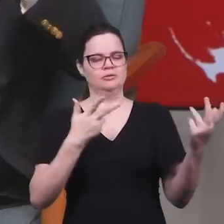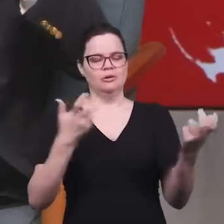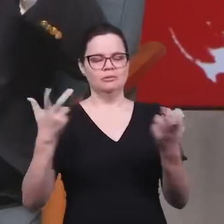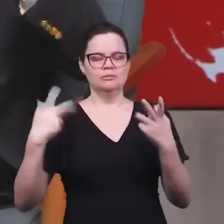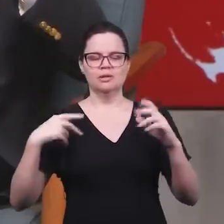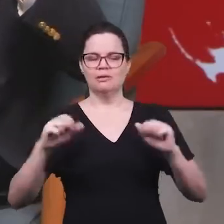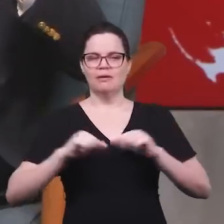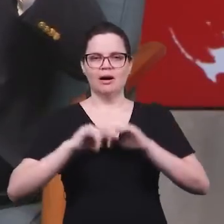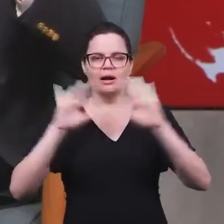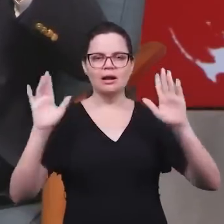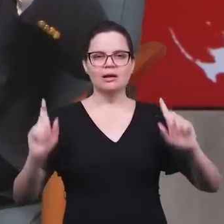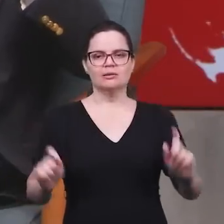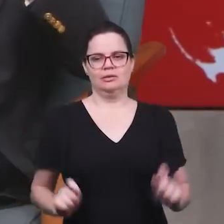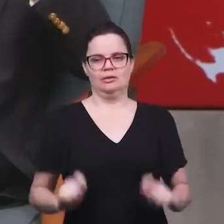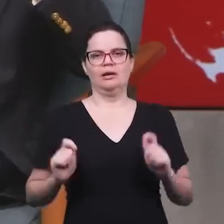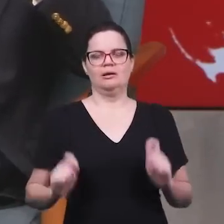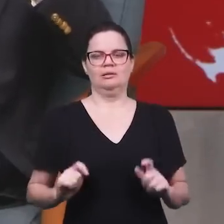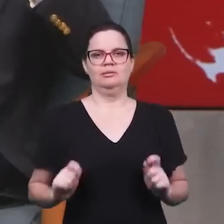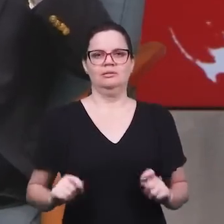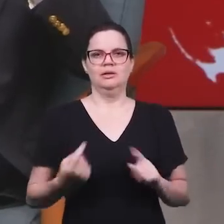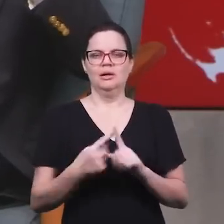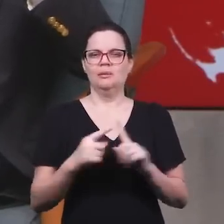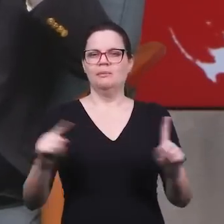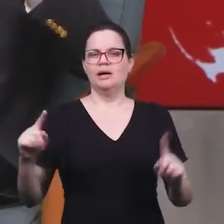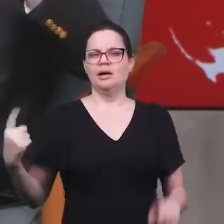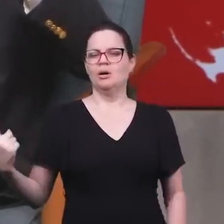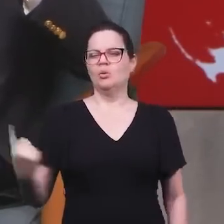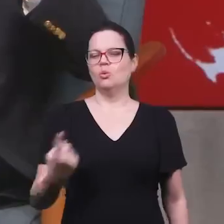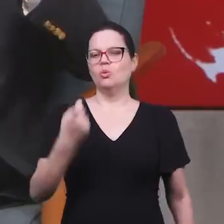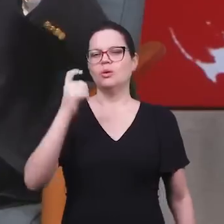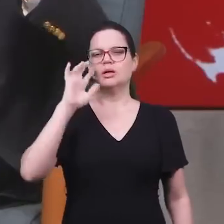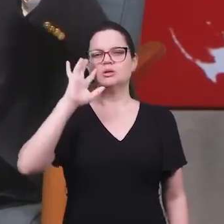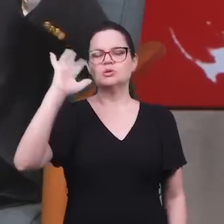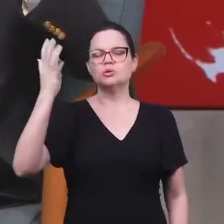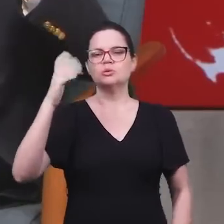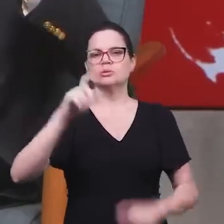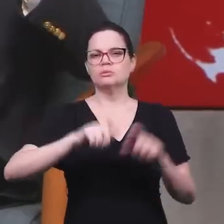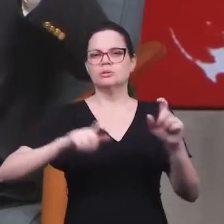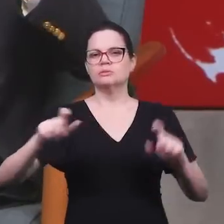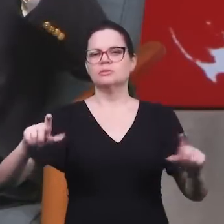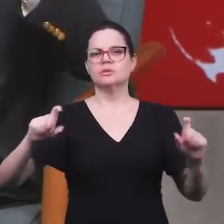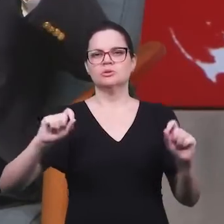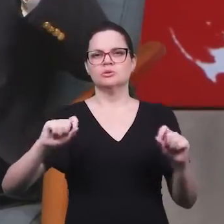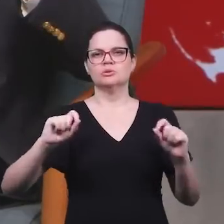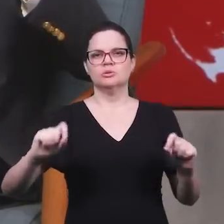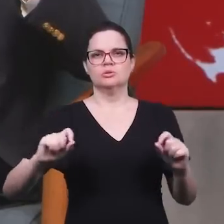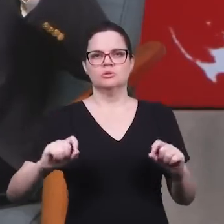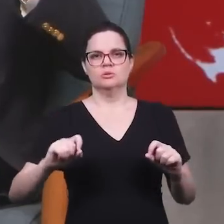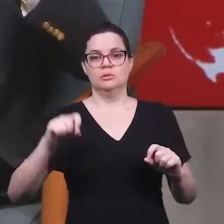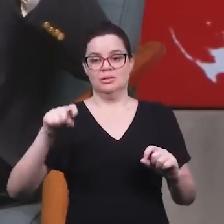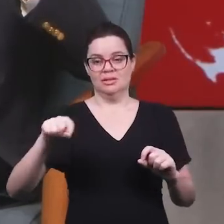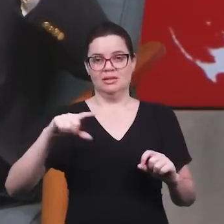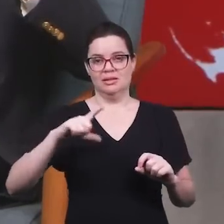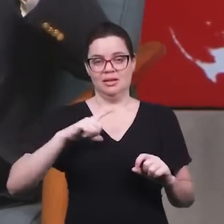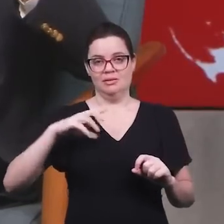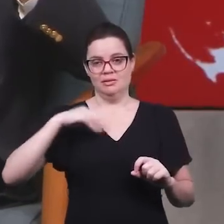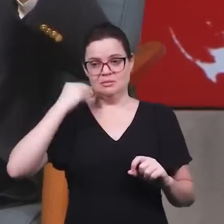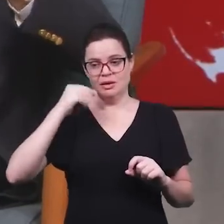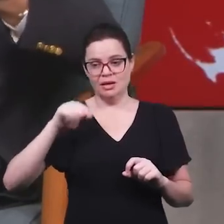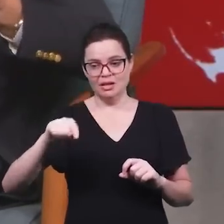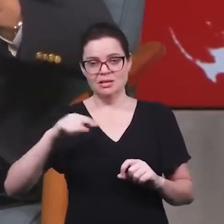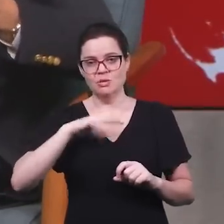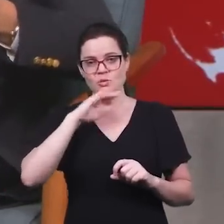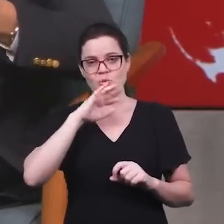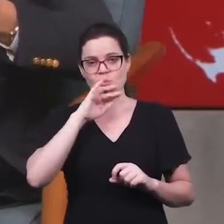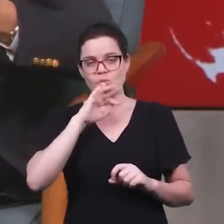profeticamente. Mas qual a única solução para aqueles que estão lá nessa experiência? Qual a única